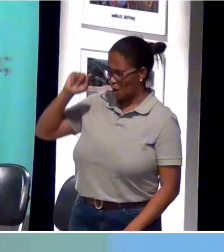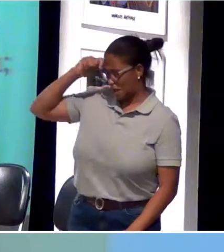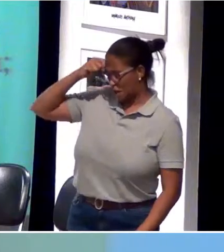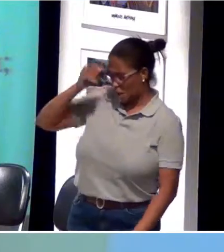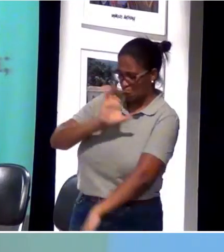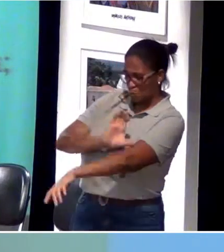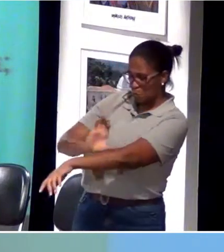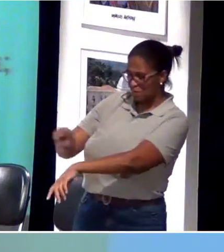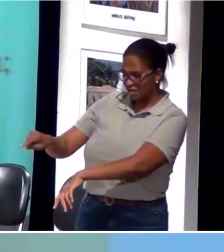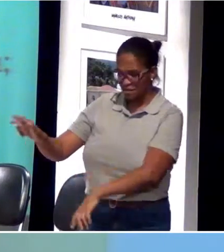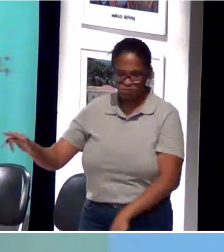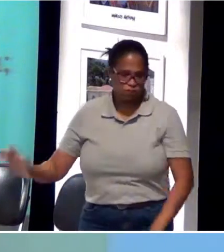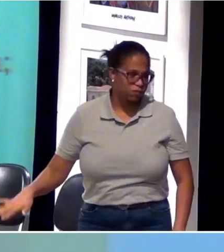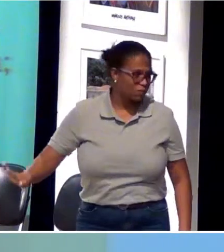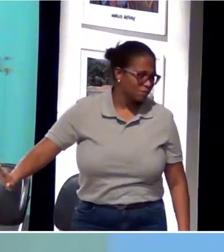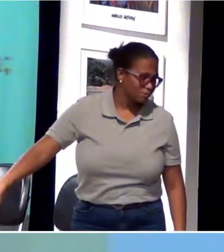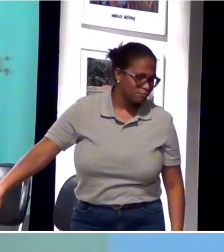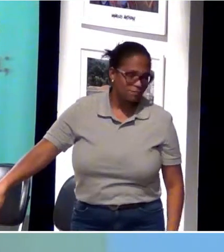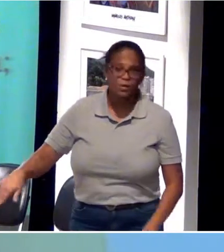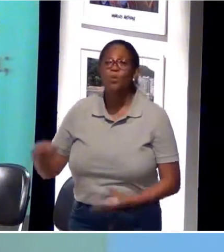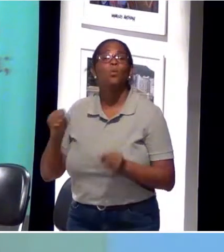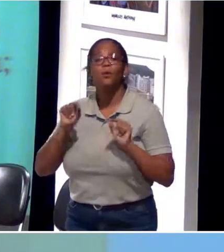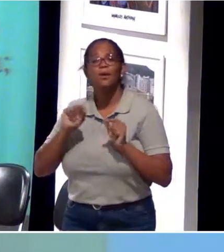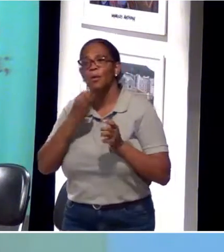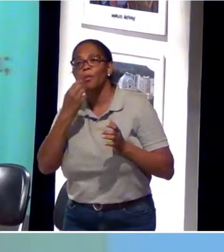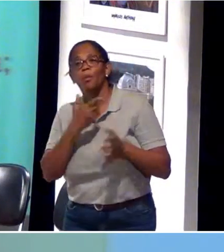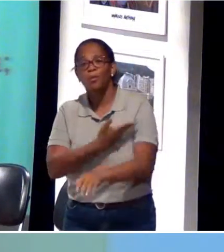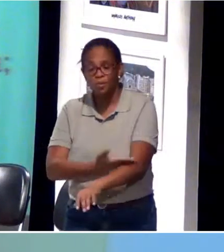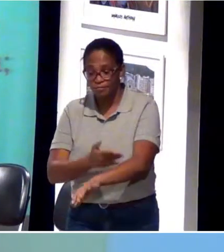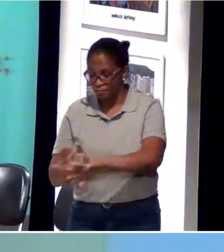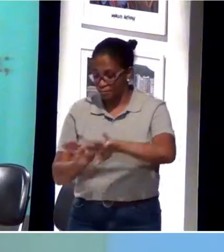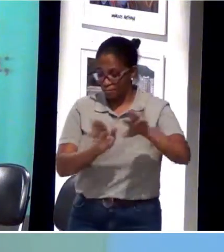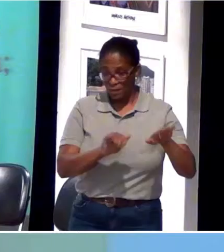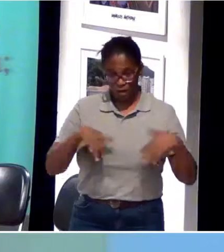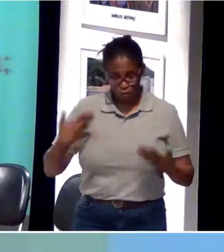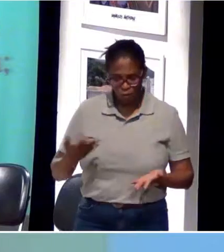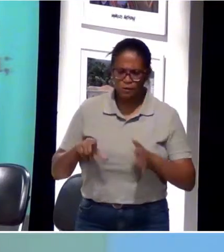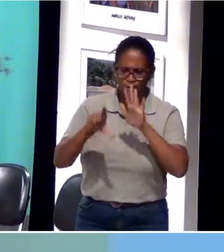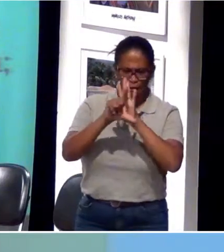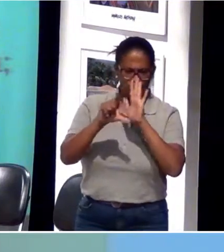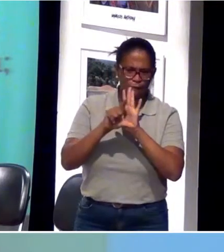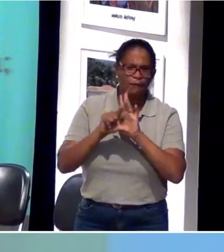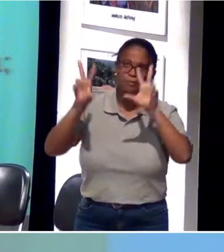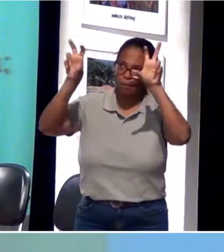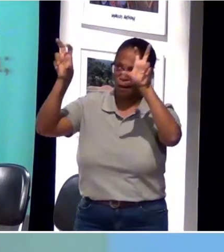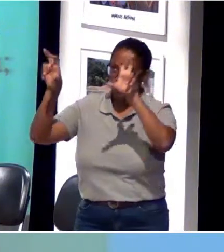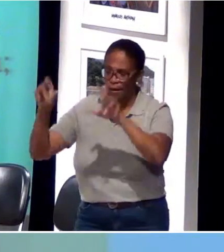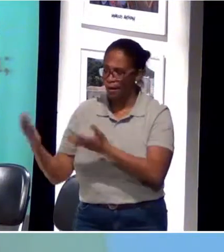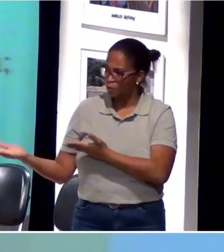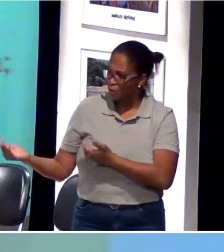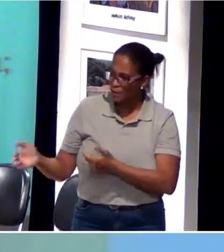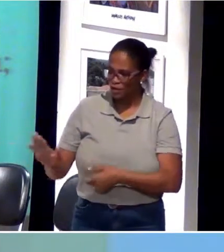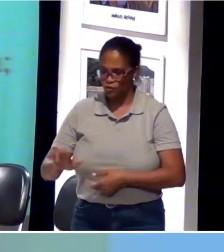cultura como seres inferiores, né? E o quanto que a gente hoje, apesar da legislação falar de adolescente, de